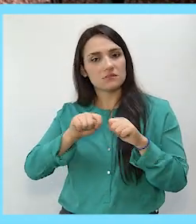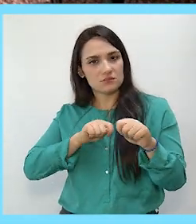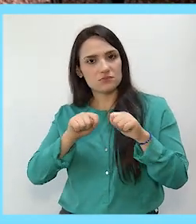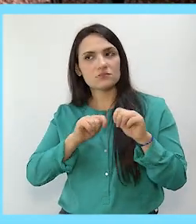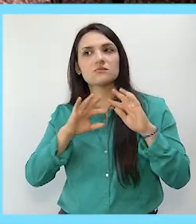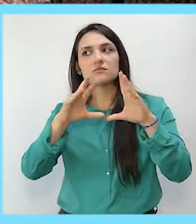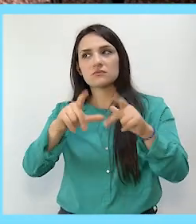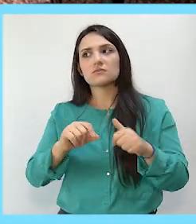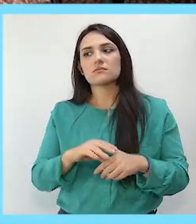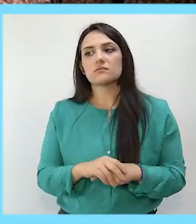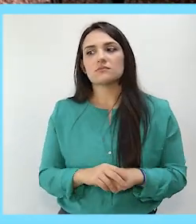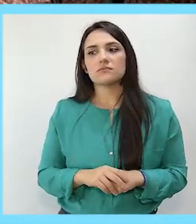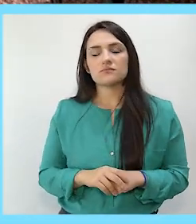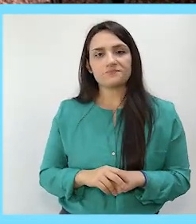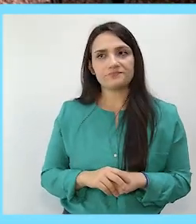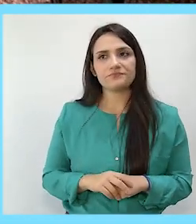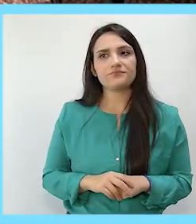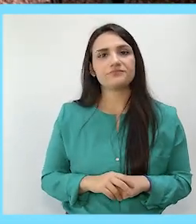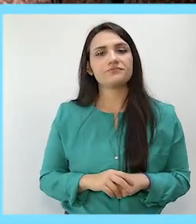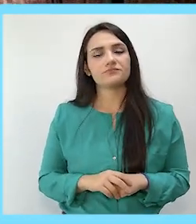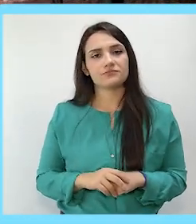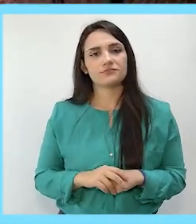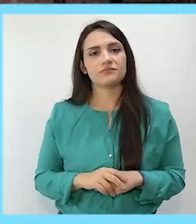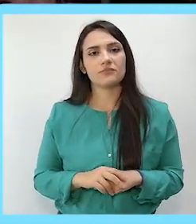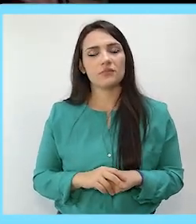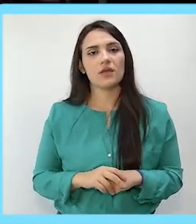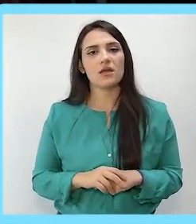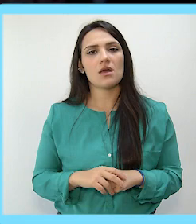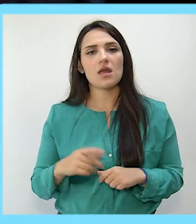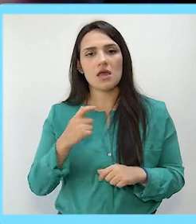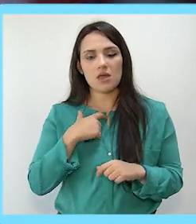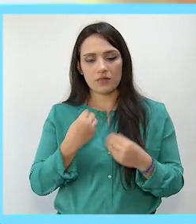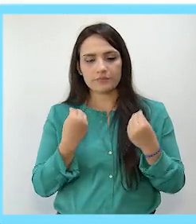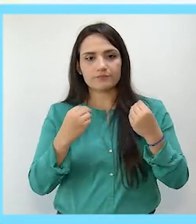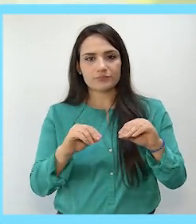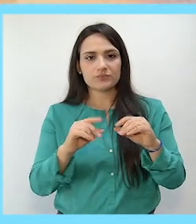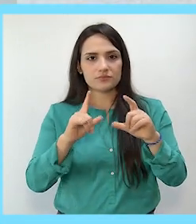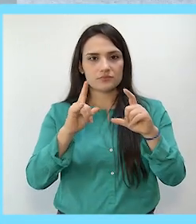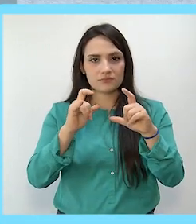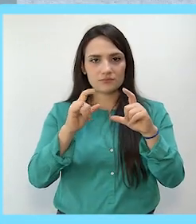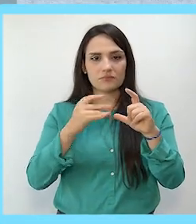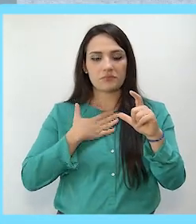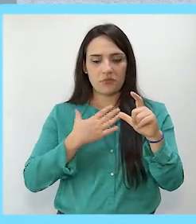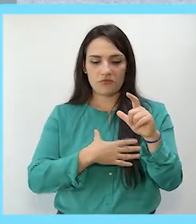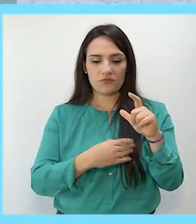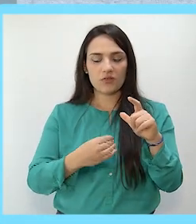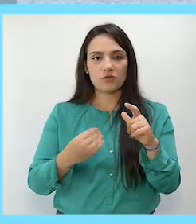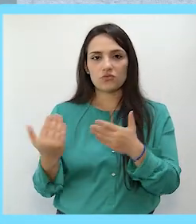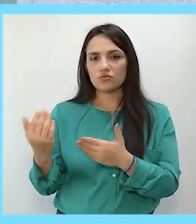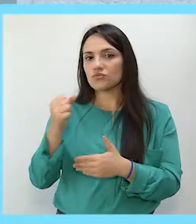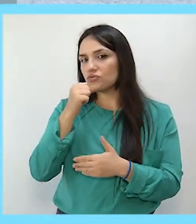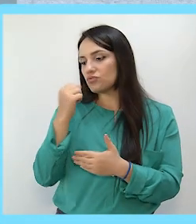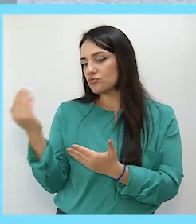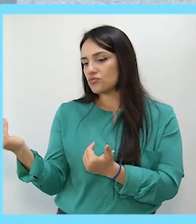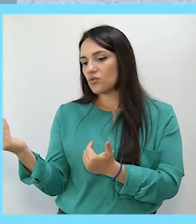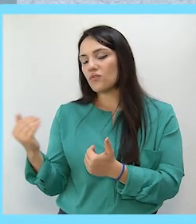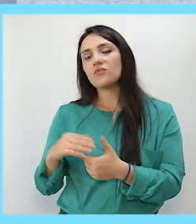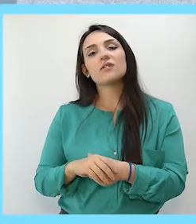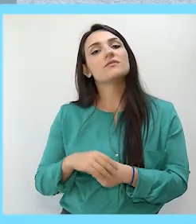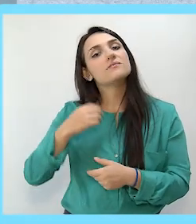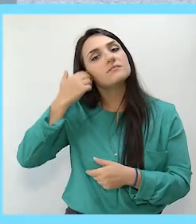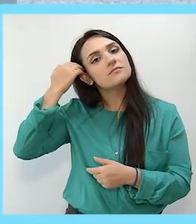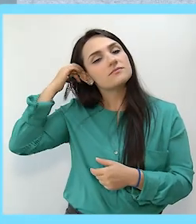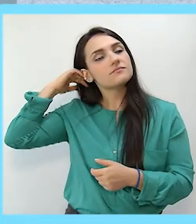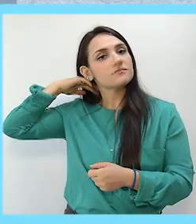administrar bem. Esses dias eu compartilhei no meu Instagram um trabalho do meu filho caçula, fazer um parênteses aqui bem